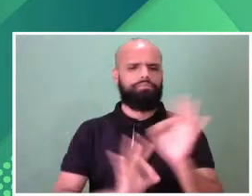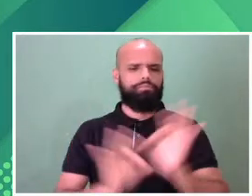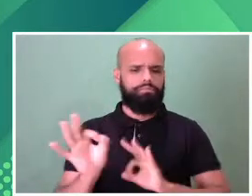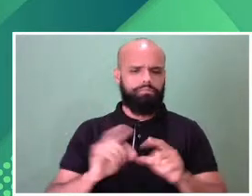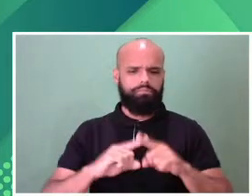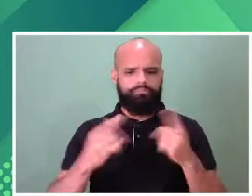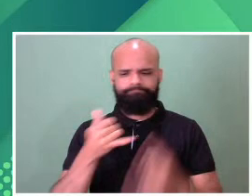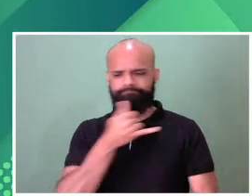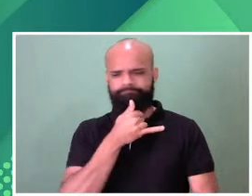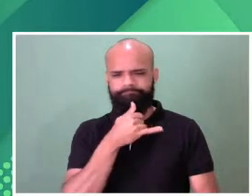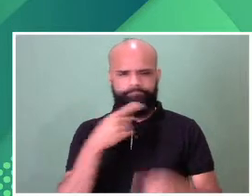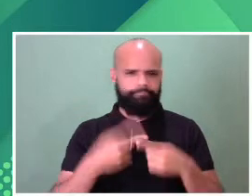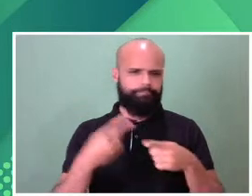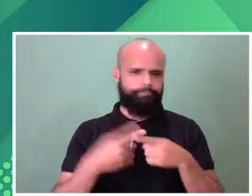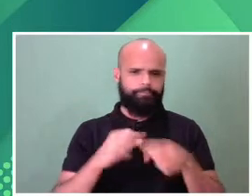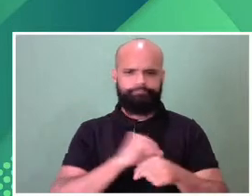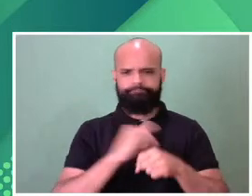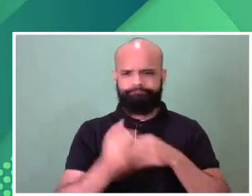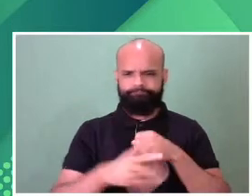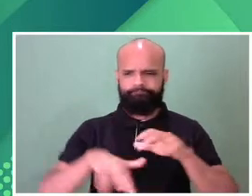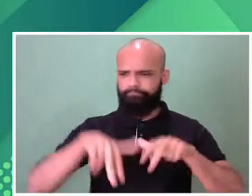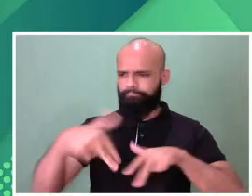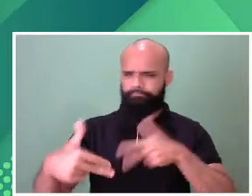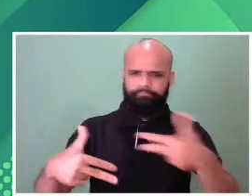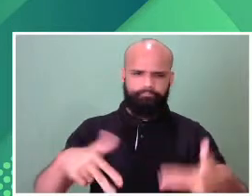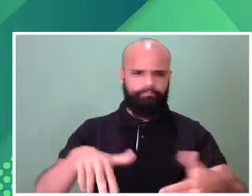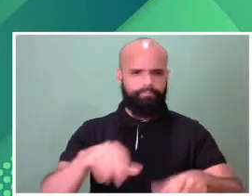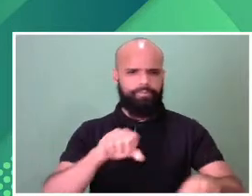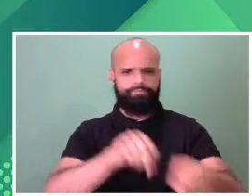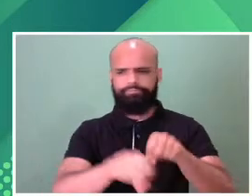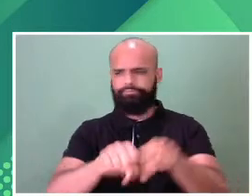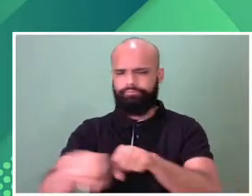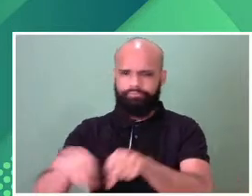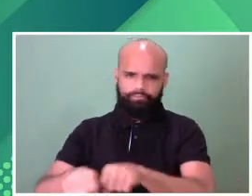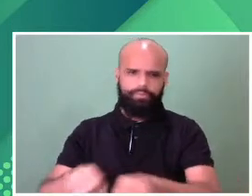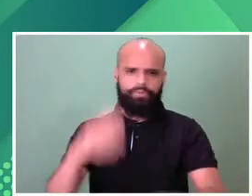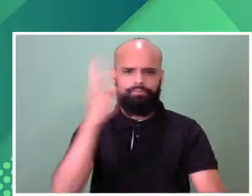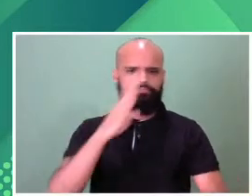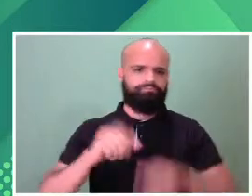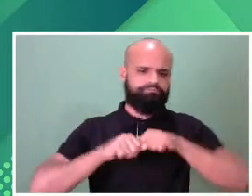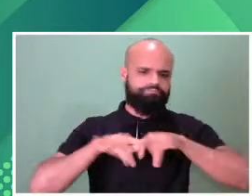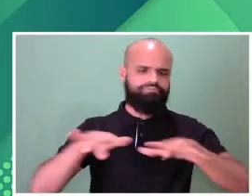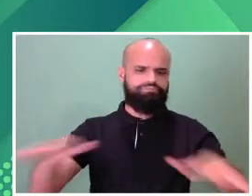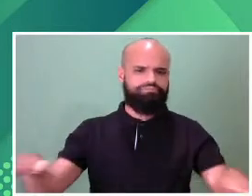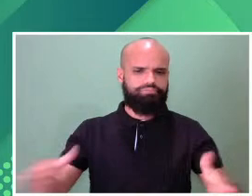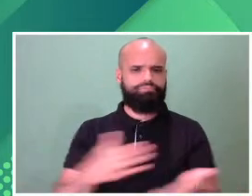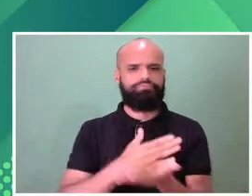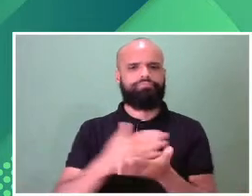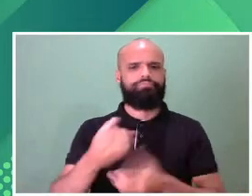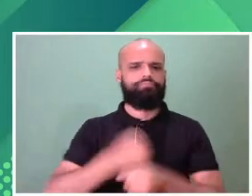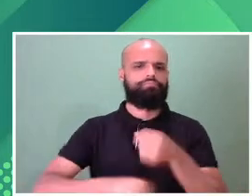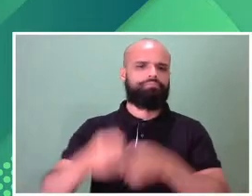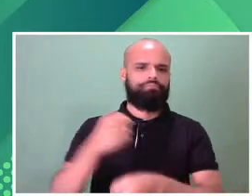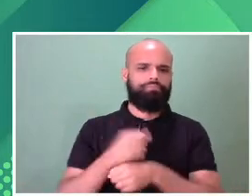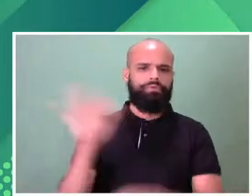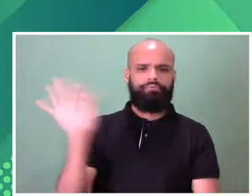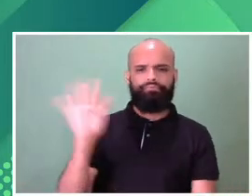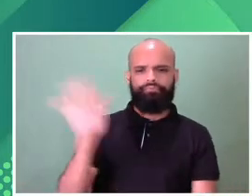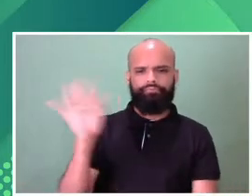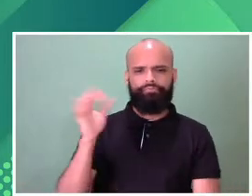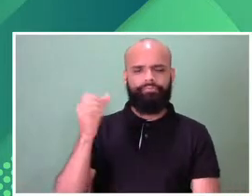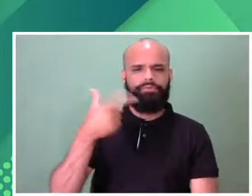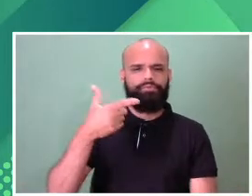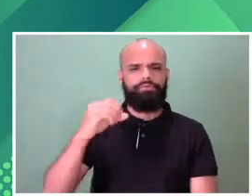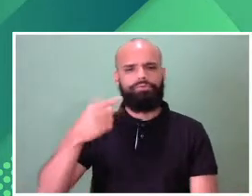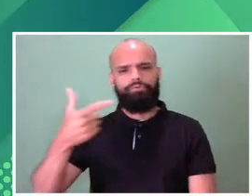diante da tragédia pandêmica que se alastrou sobre o nosso país desde fevereiro de 2020. Não obstante